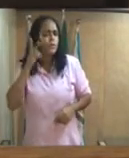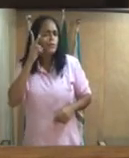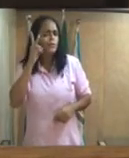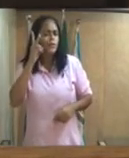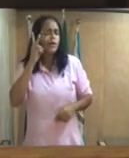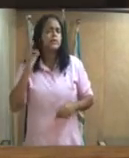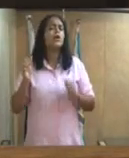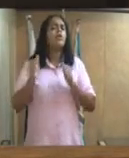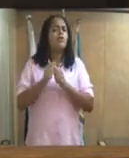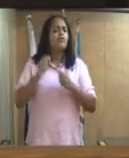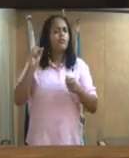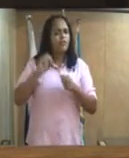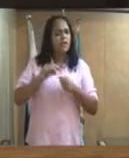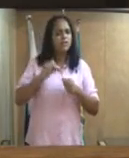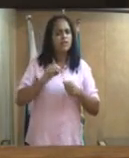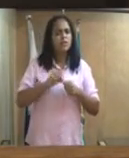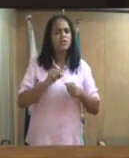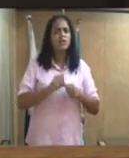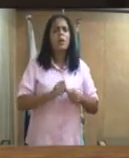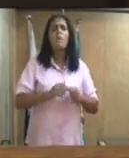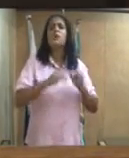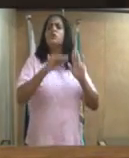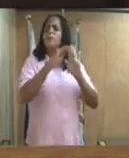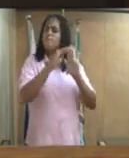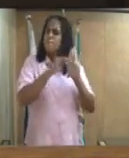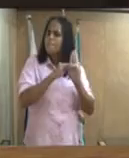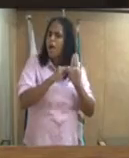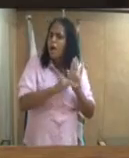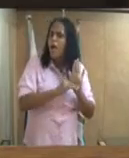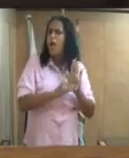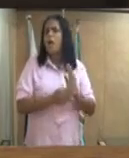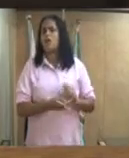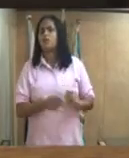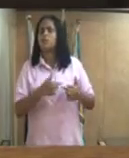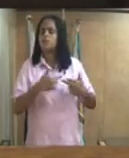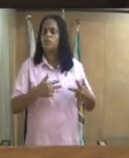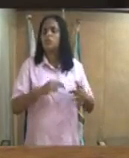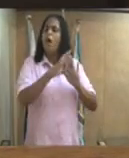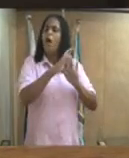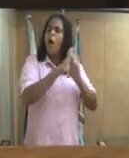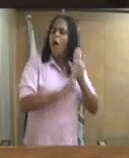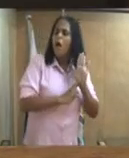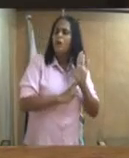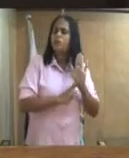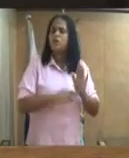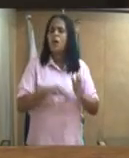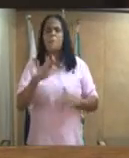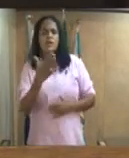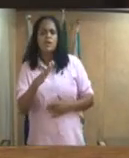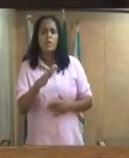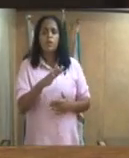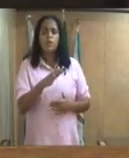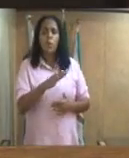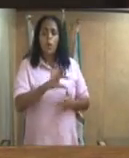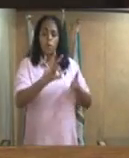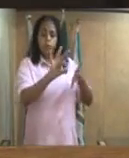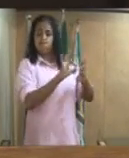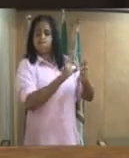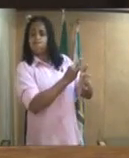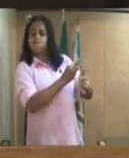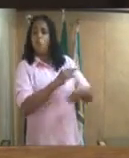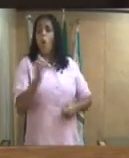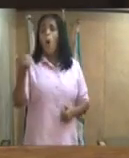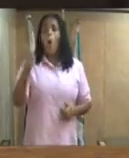preenchido os requisitos objetivos, ou seja, 11 assinaturas, não há nenhum